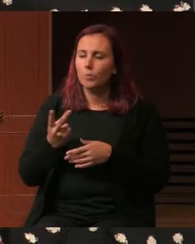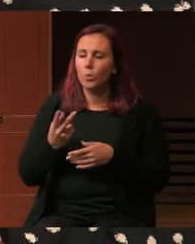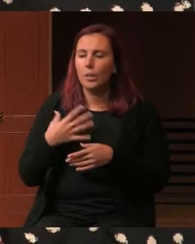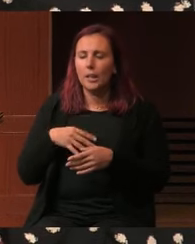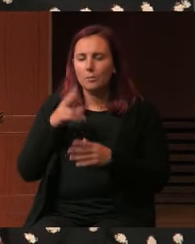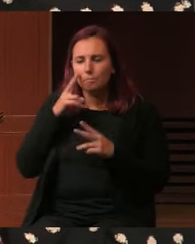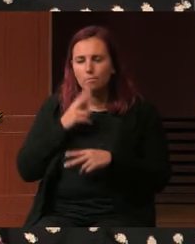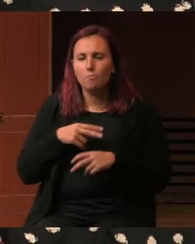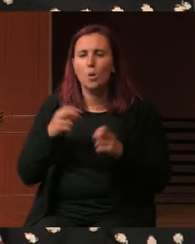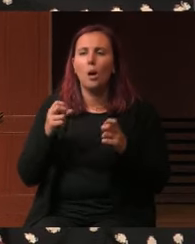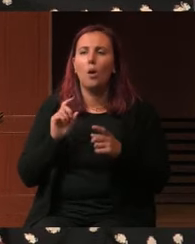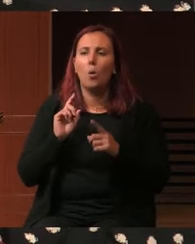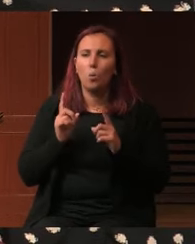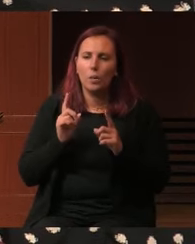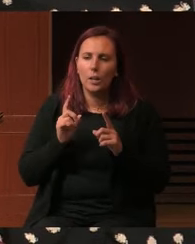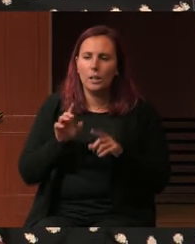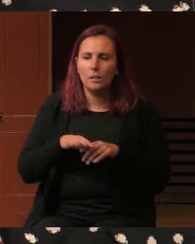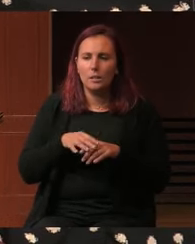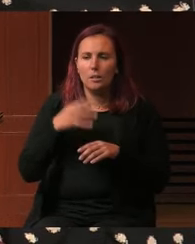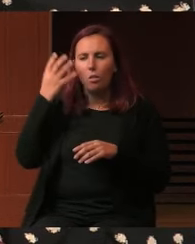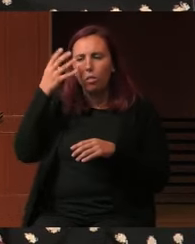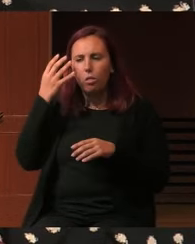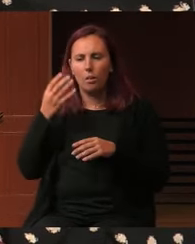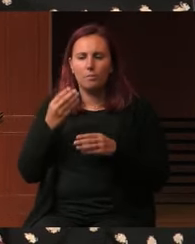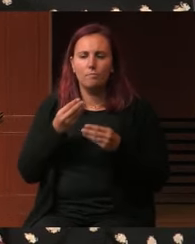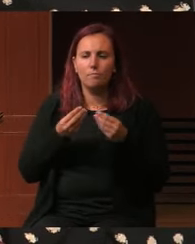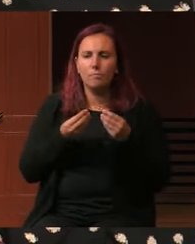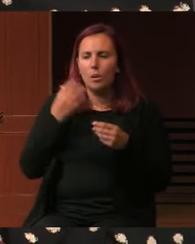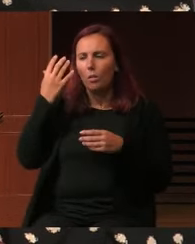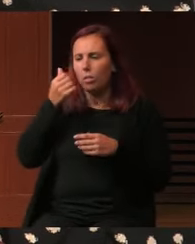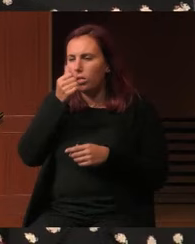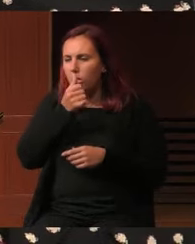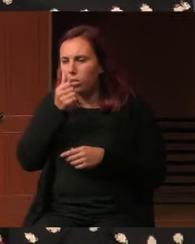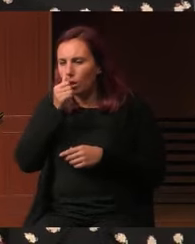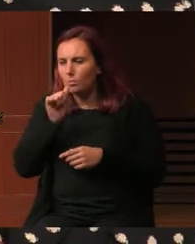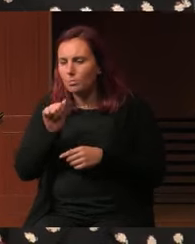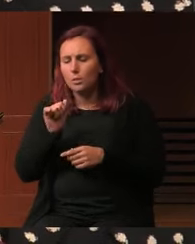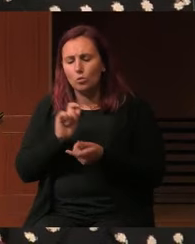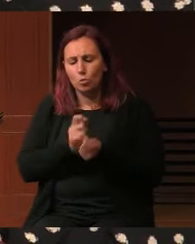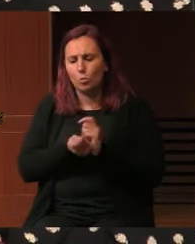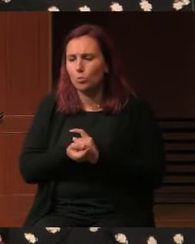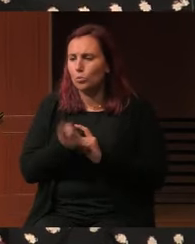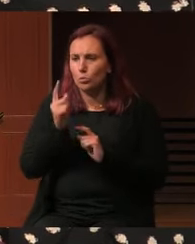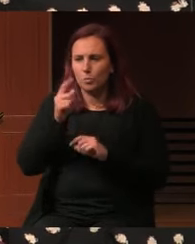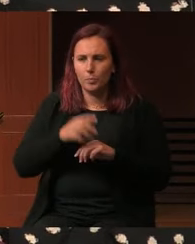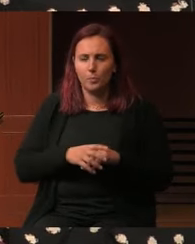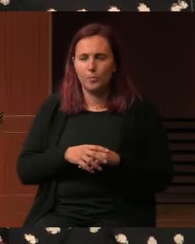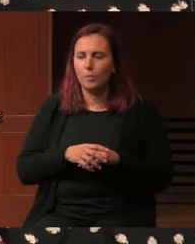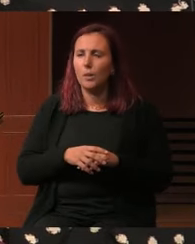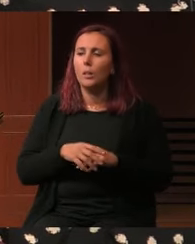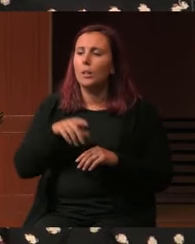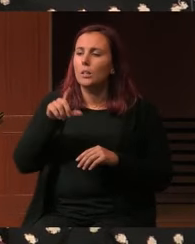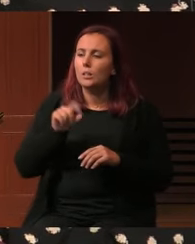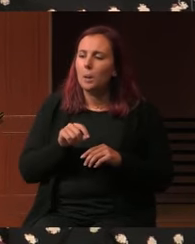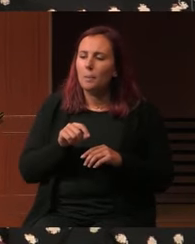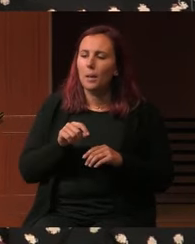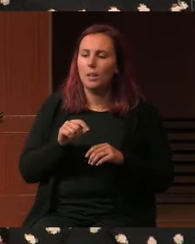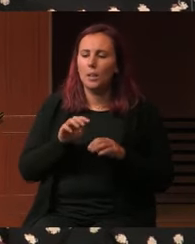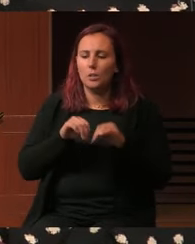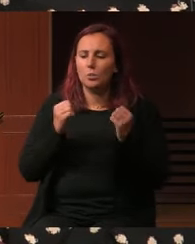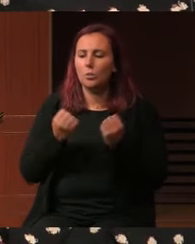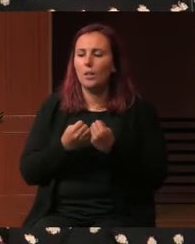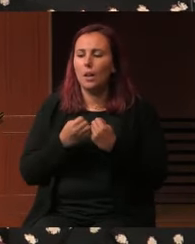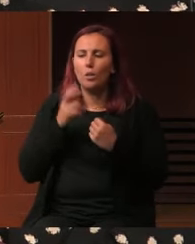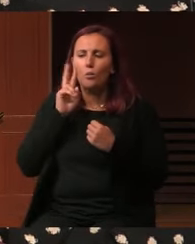livro, seja prazer estético, seja um prazer mais recreativo, não mudou. Não mudou o papel que a sociedade atribui